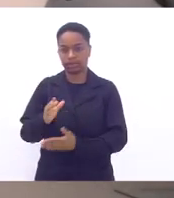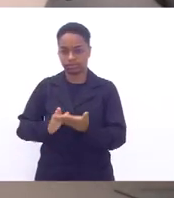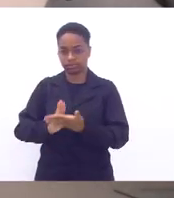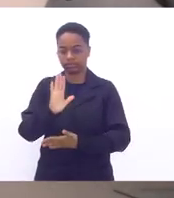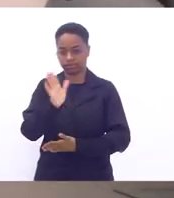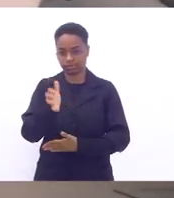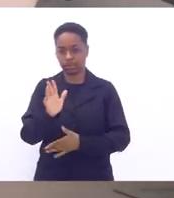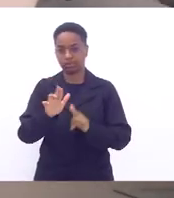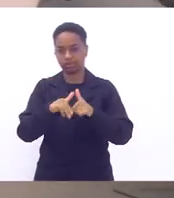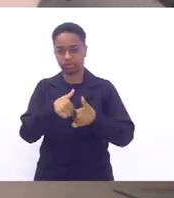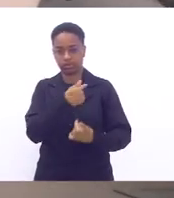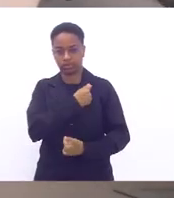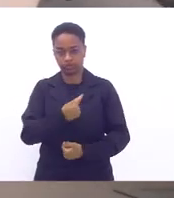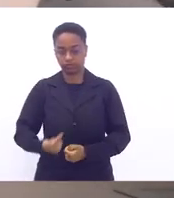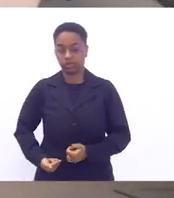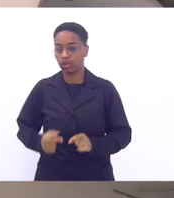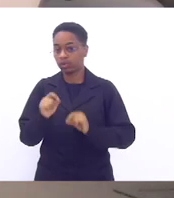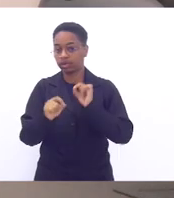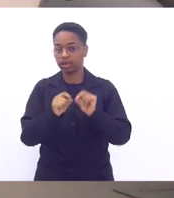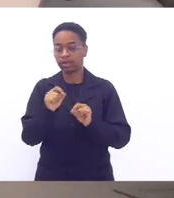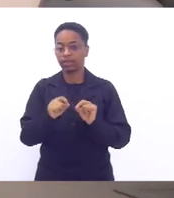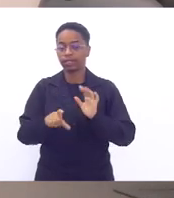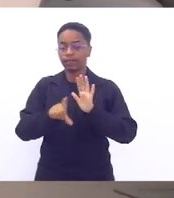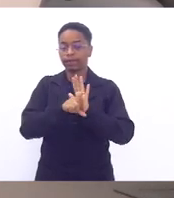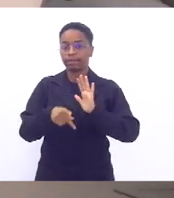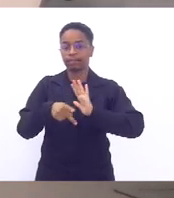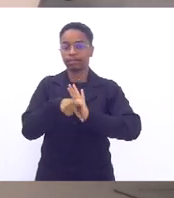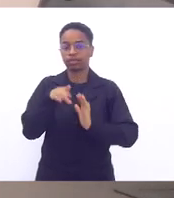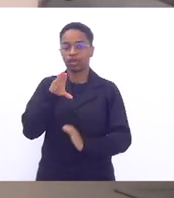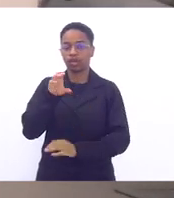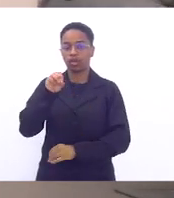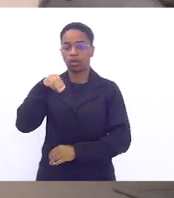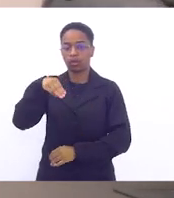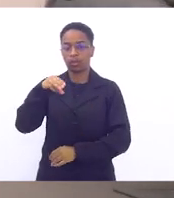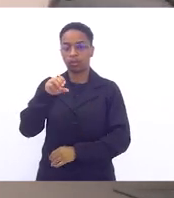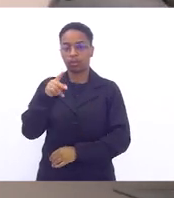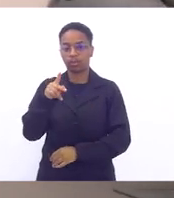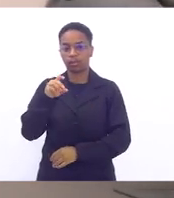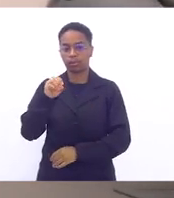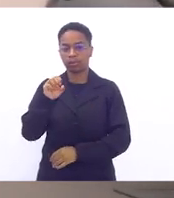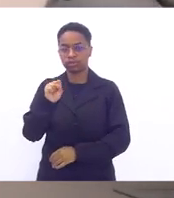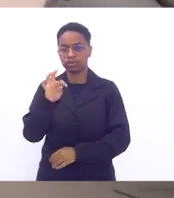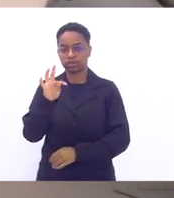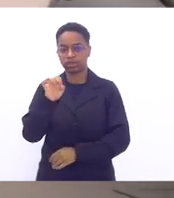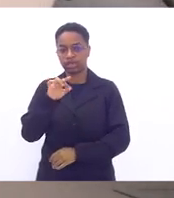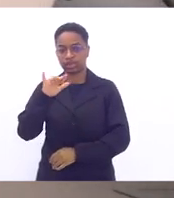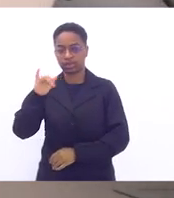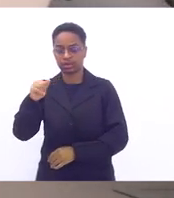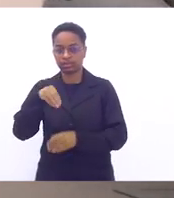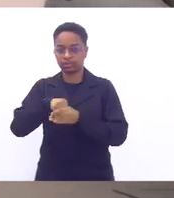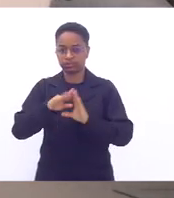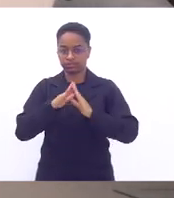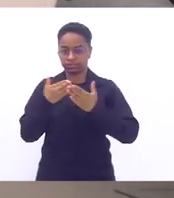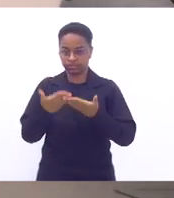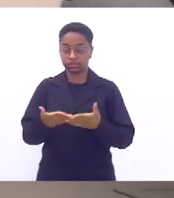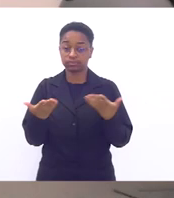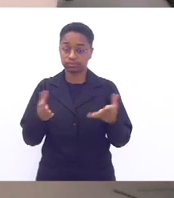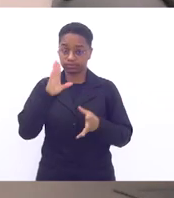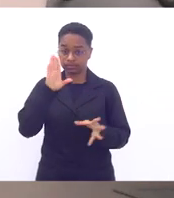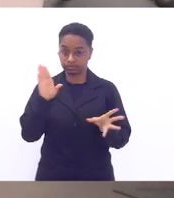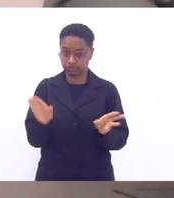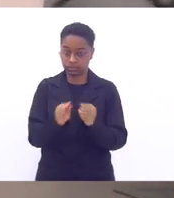Governador que é a lei das composteiras né escolas uma lei muito importante aqui para o nosso Estado então concluindo